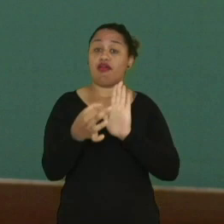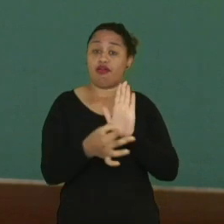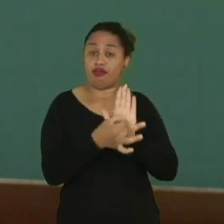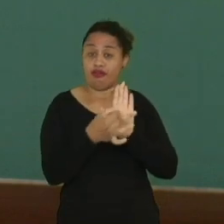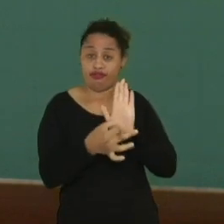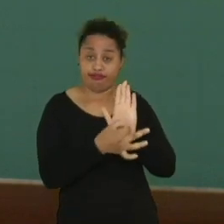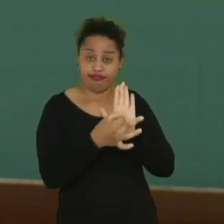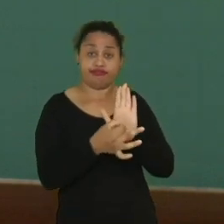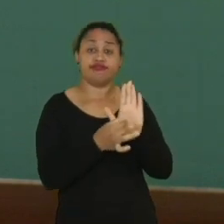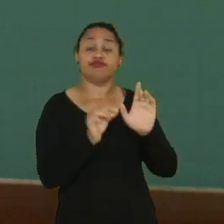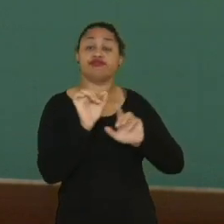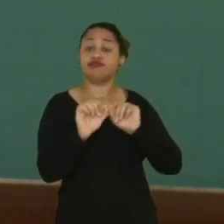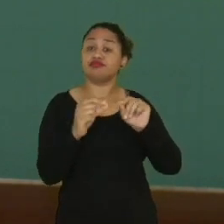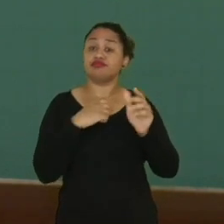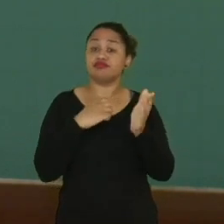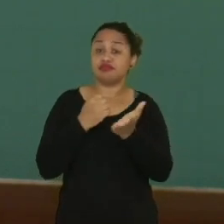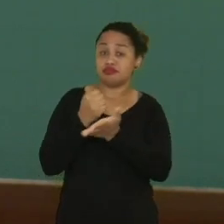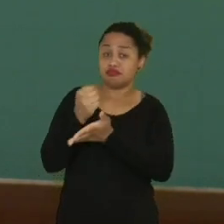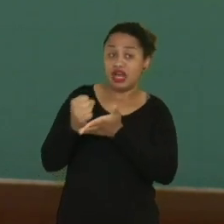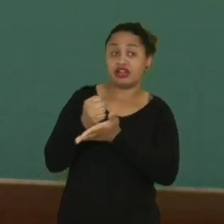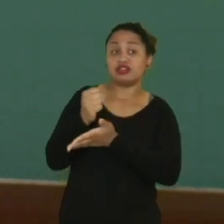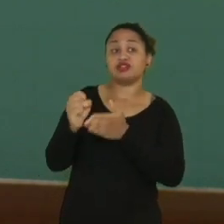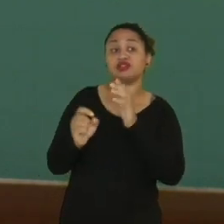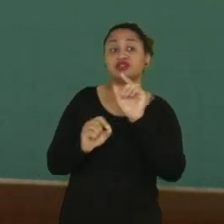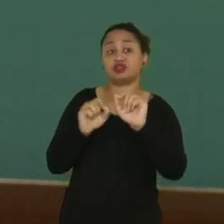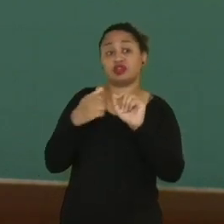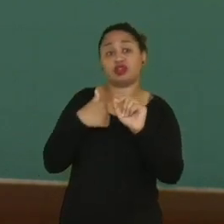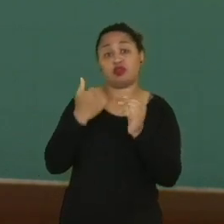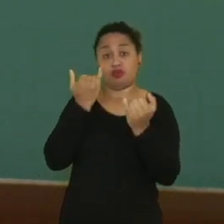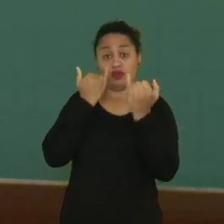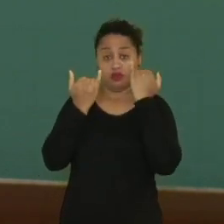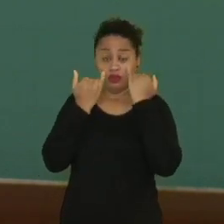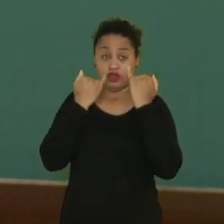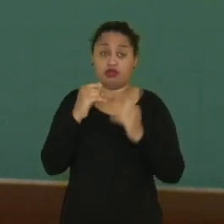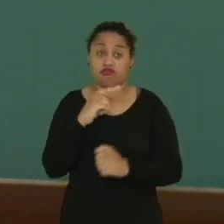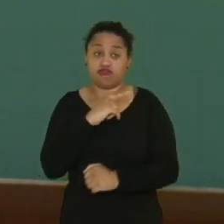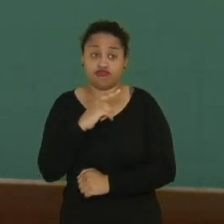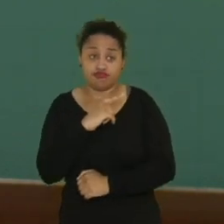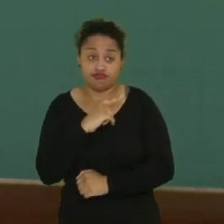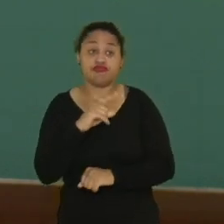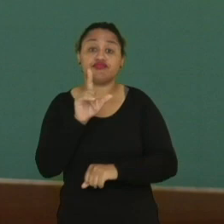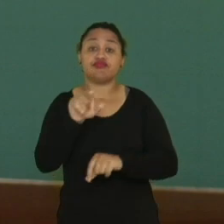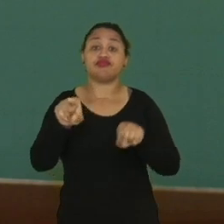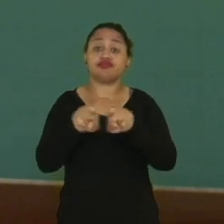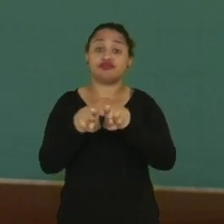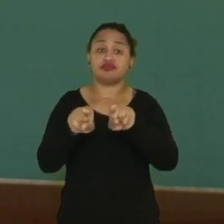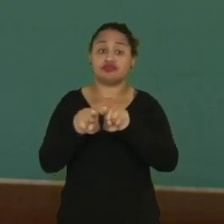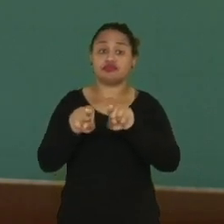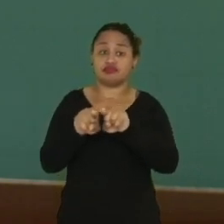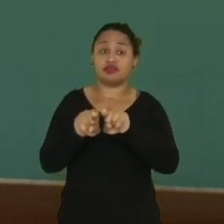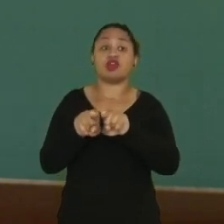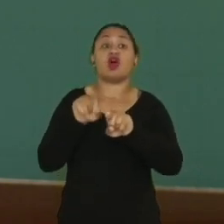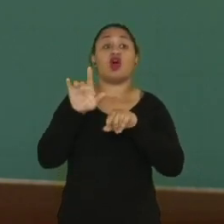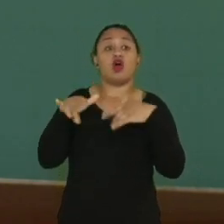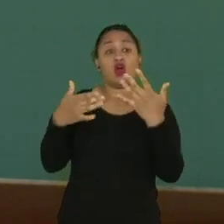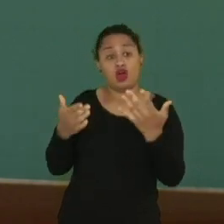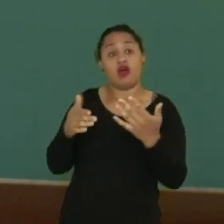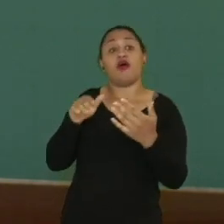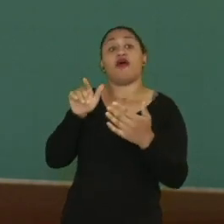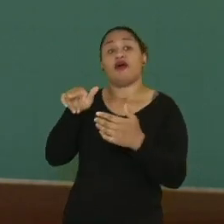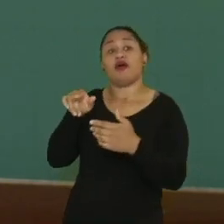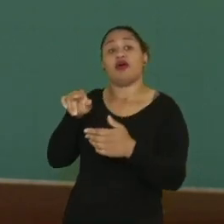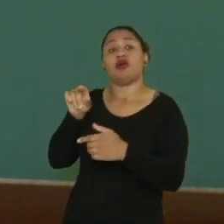argumento sustentando quem? Um dado. E eu coloquei, ó, segundo